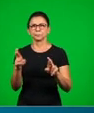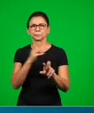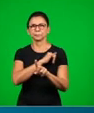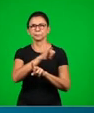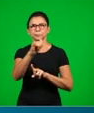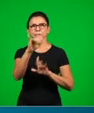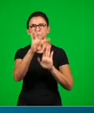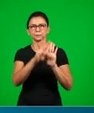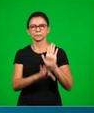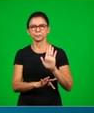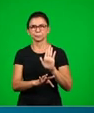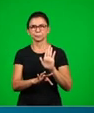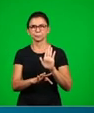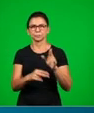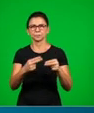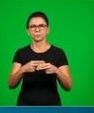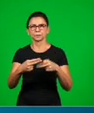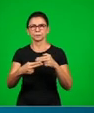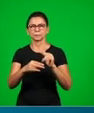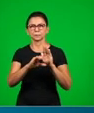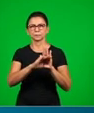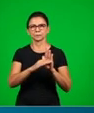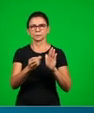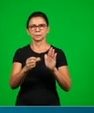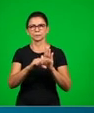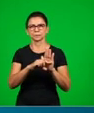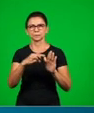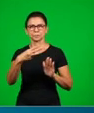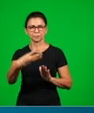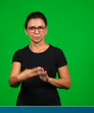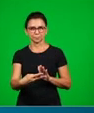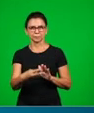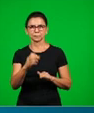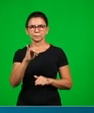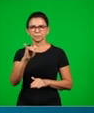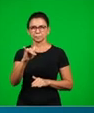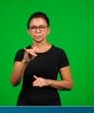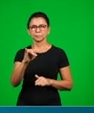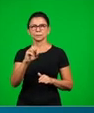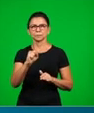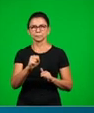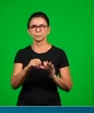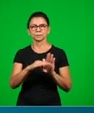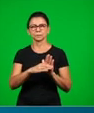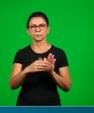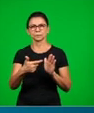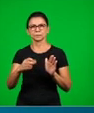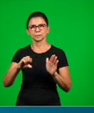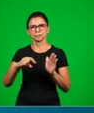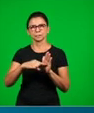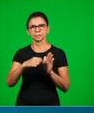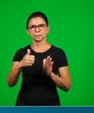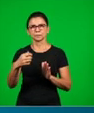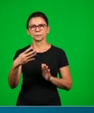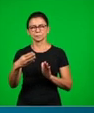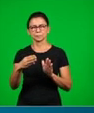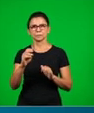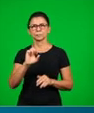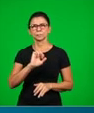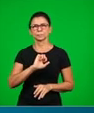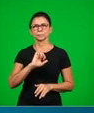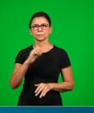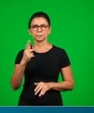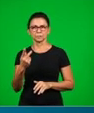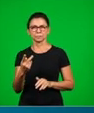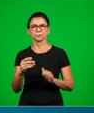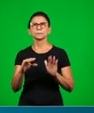aqui. Neemias, capítulo 6, versículo 3º, Isaías 29, 14, Abacuque 1:5, Atos